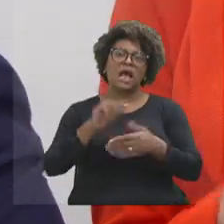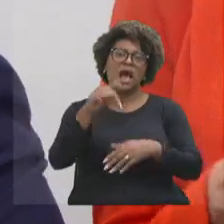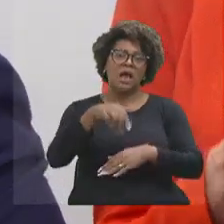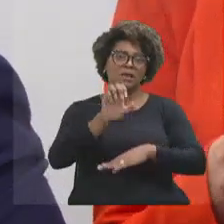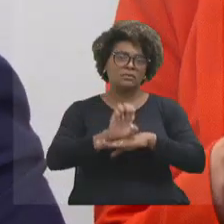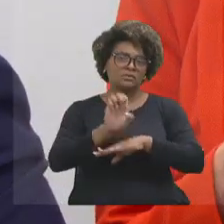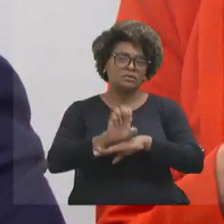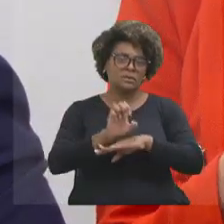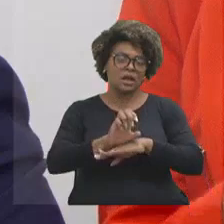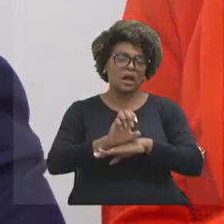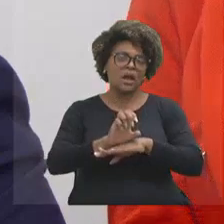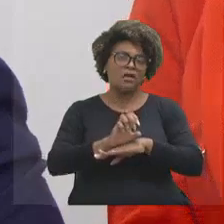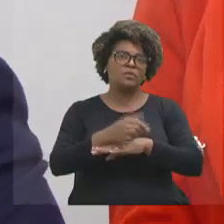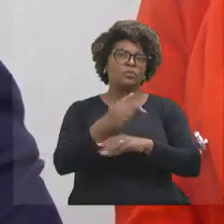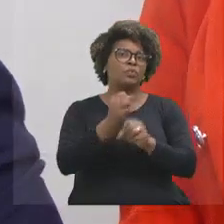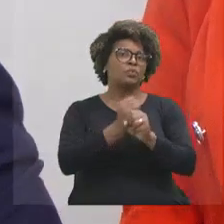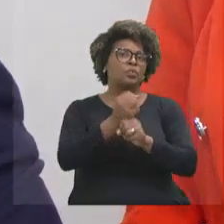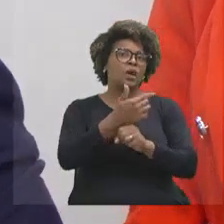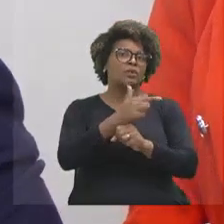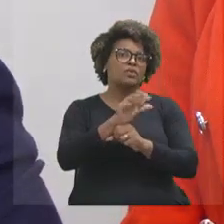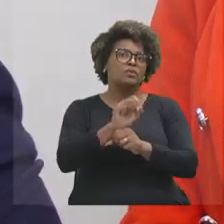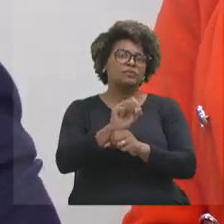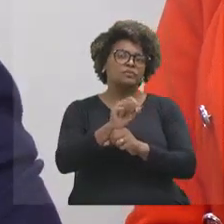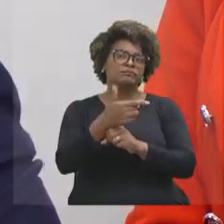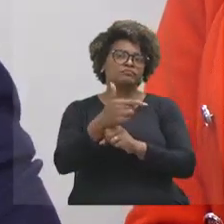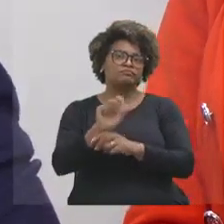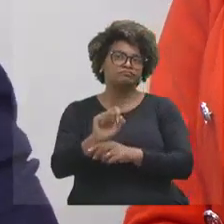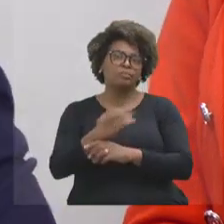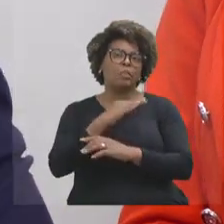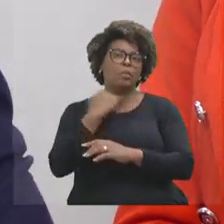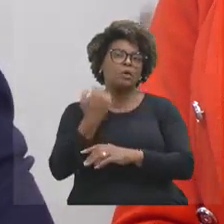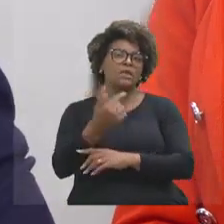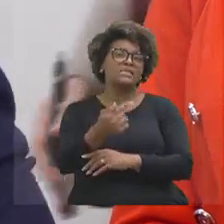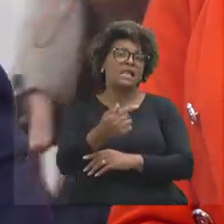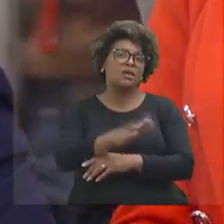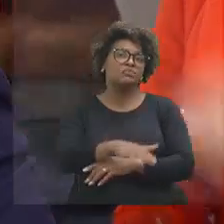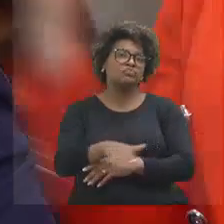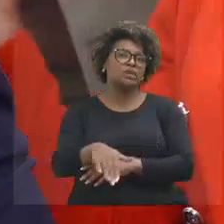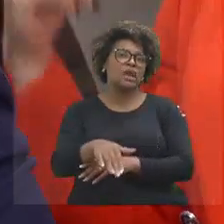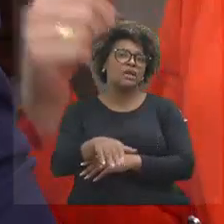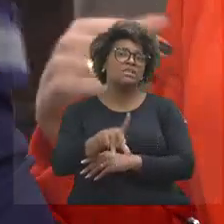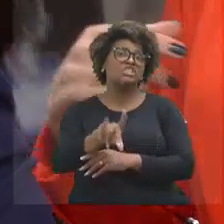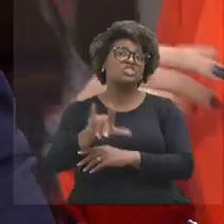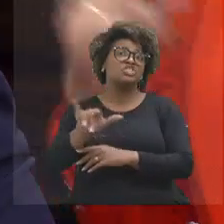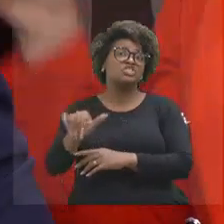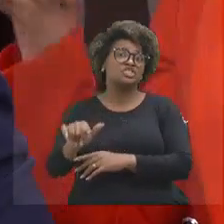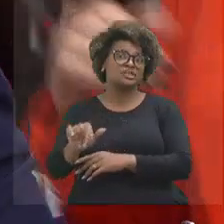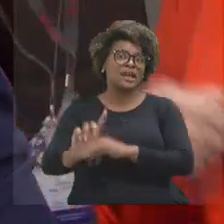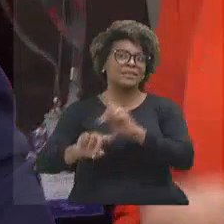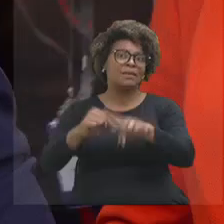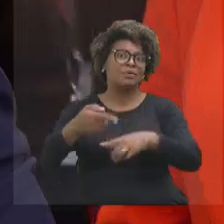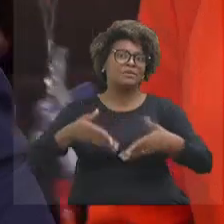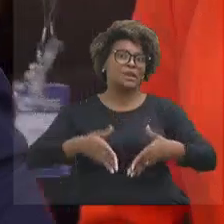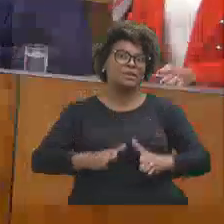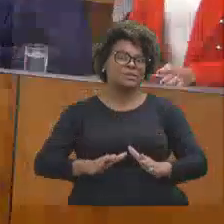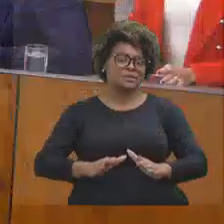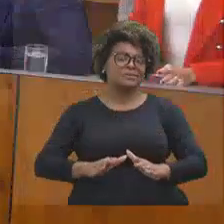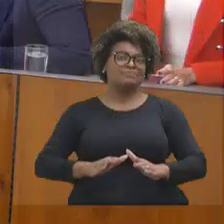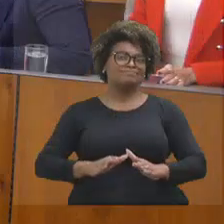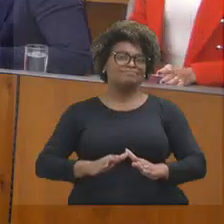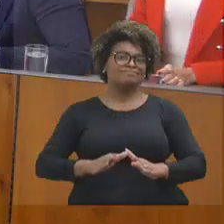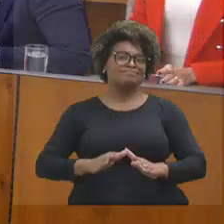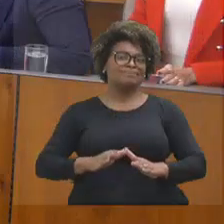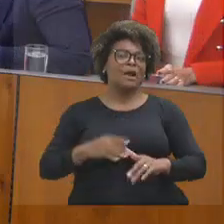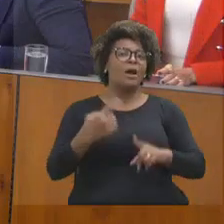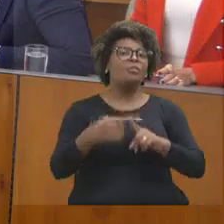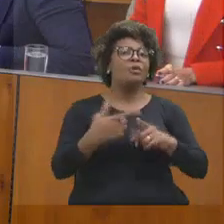morria sete crianças por dia por dia após seis dias de nascimento à procura de